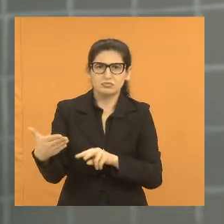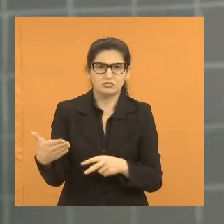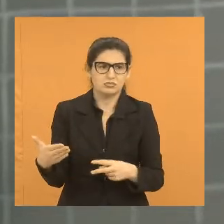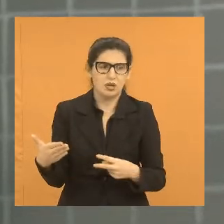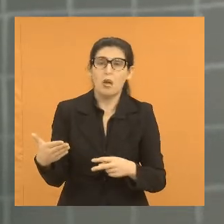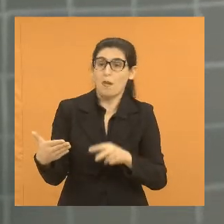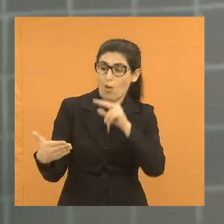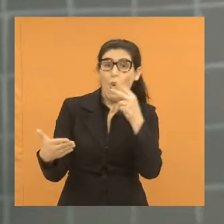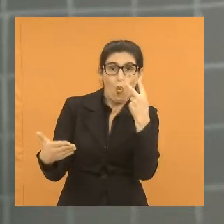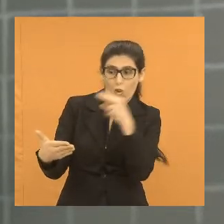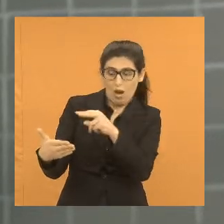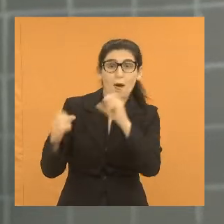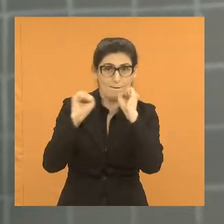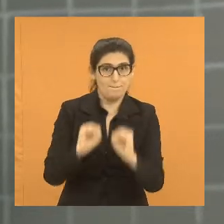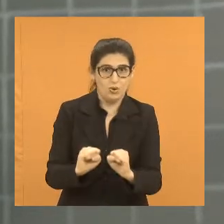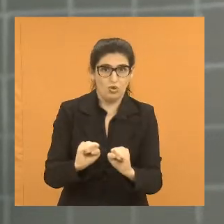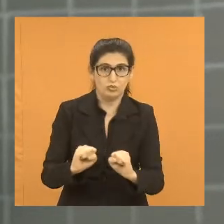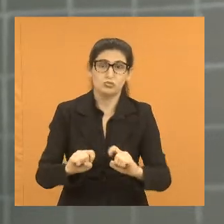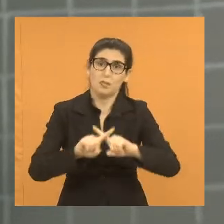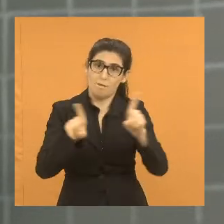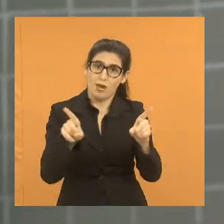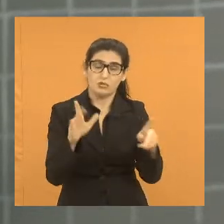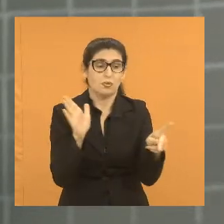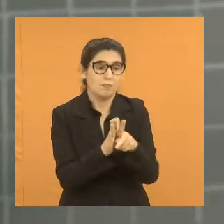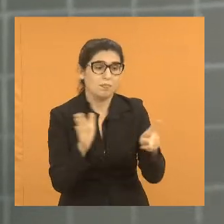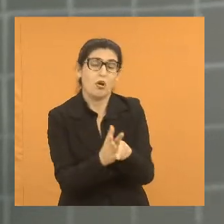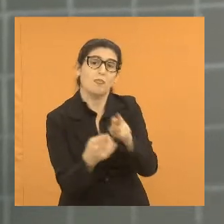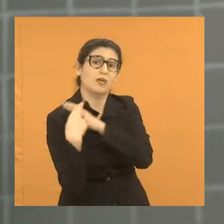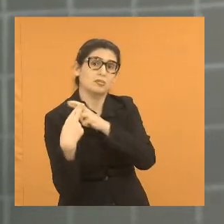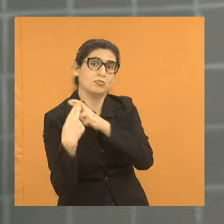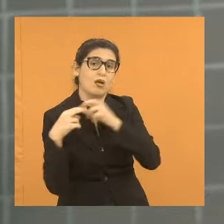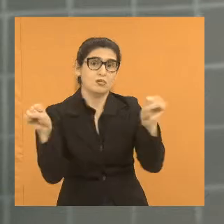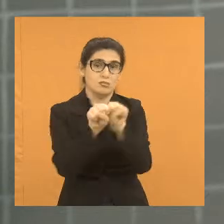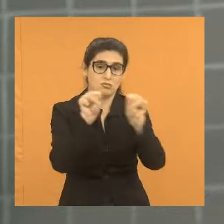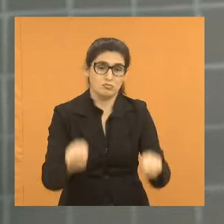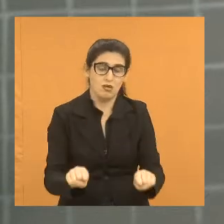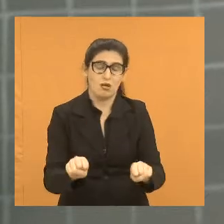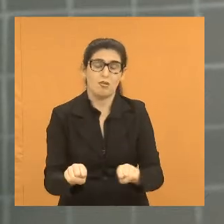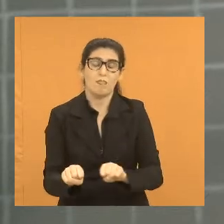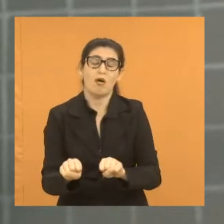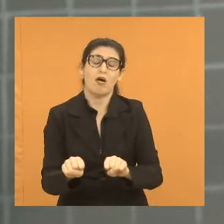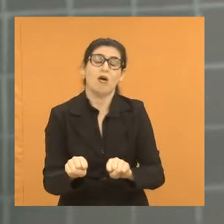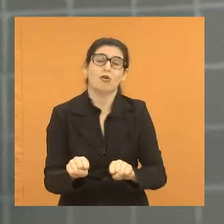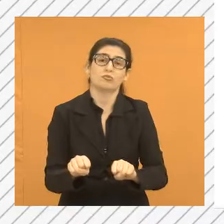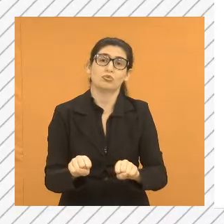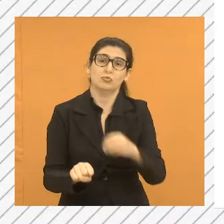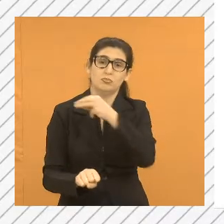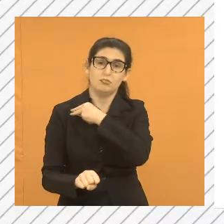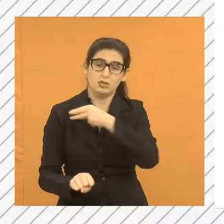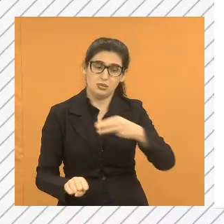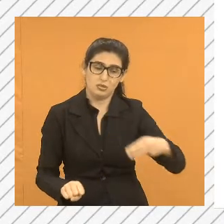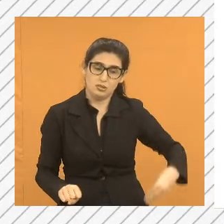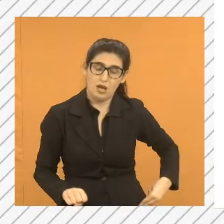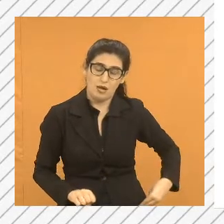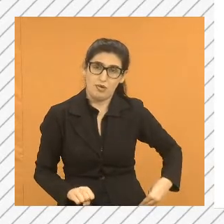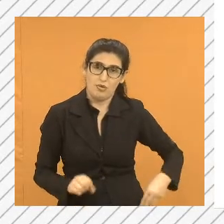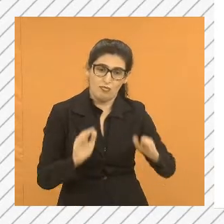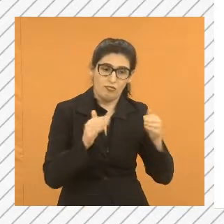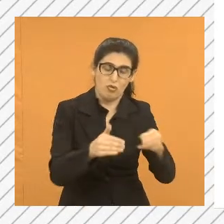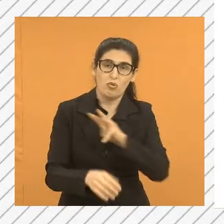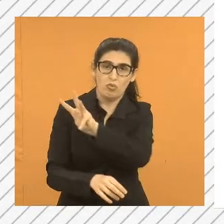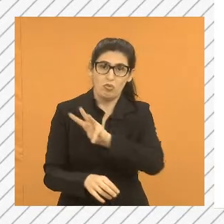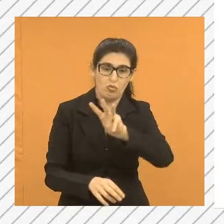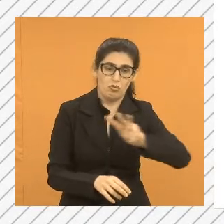o analisa. Ele é lançado pelo próprio responsável num sistema online do Ministério. Abertura de processo